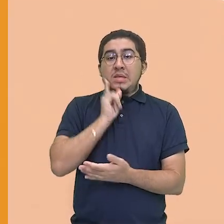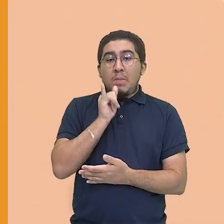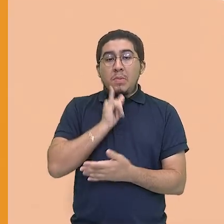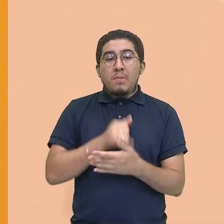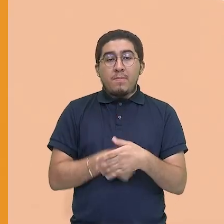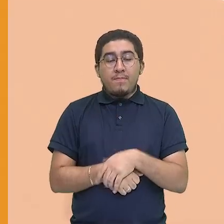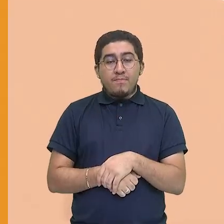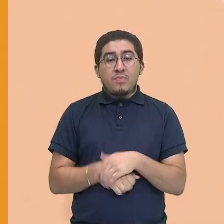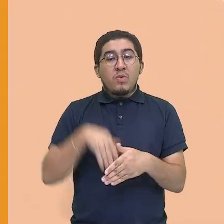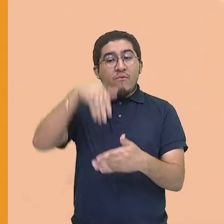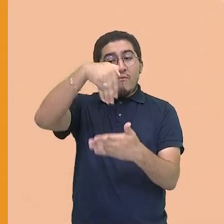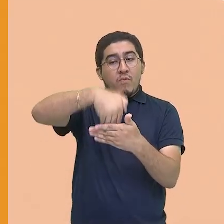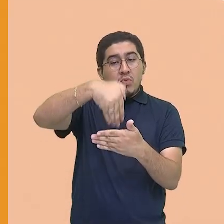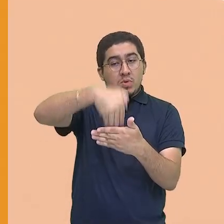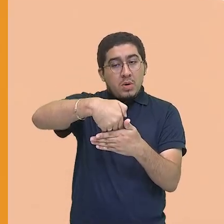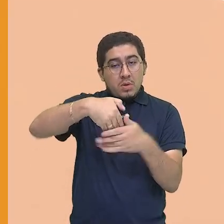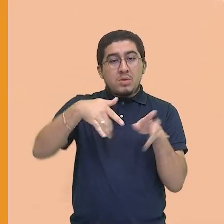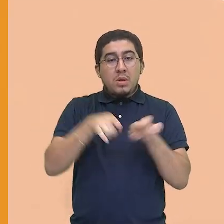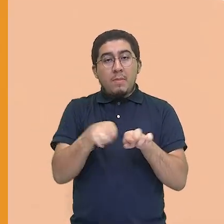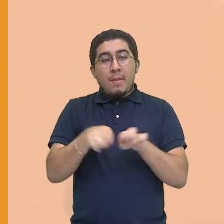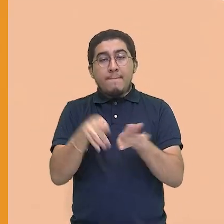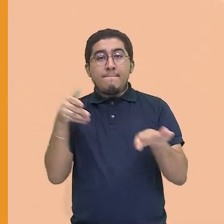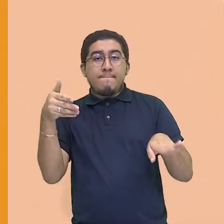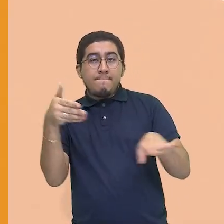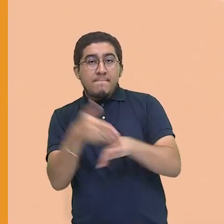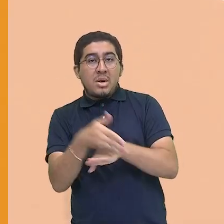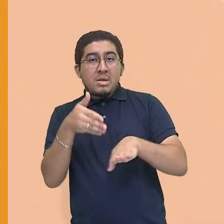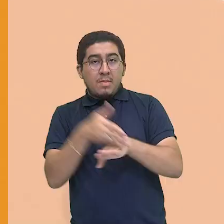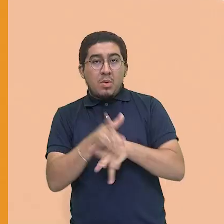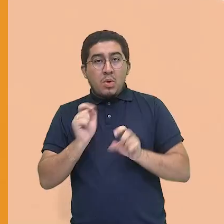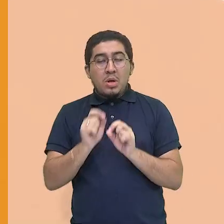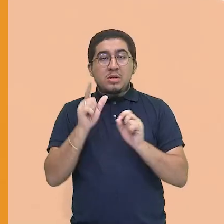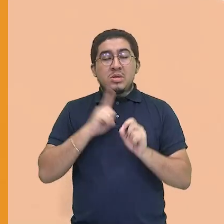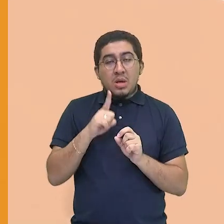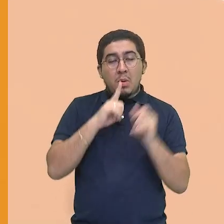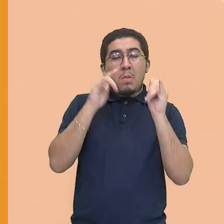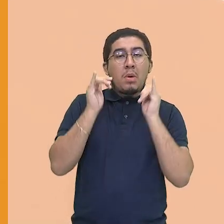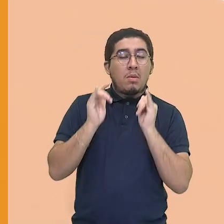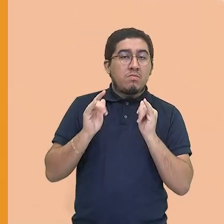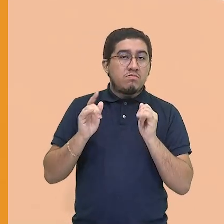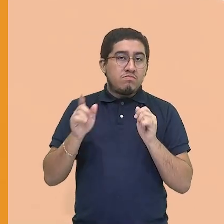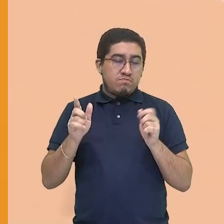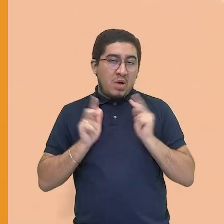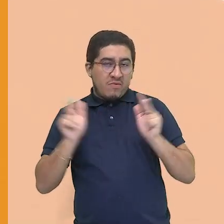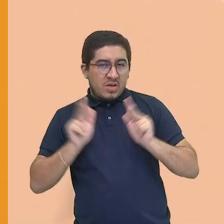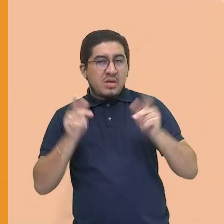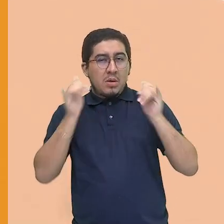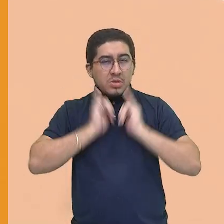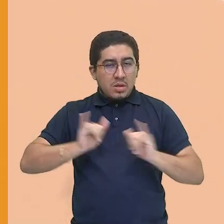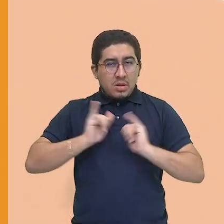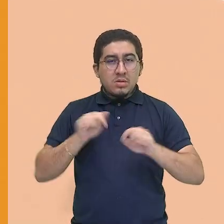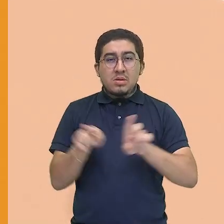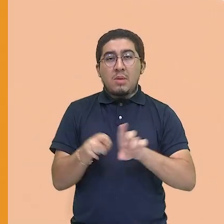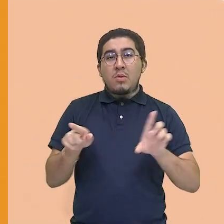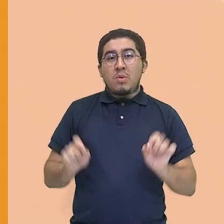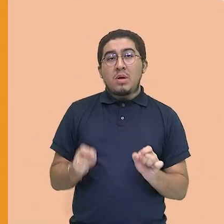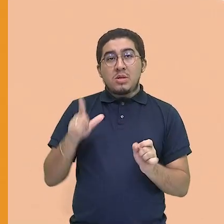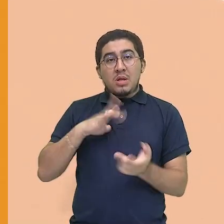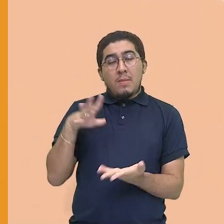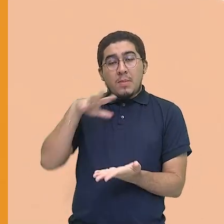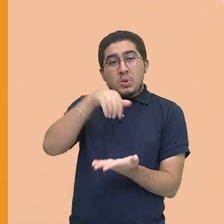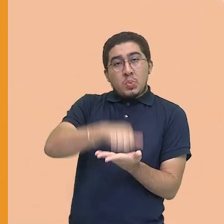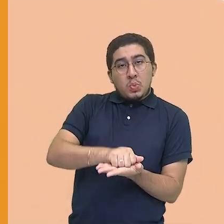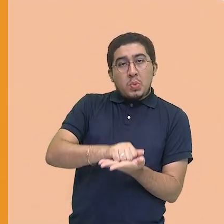exemplo, votar, participar de uma manifestação e até mesmo filiar-se a